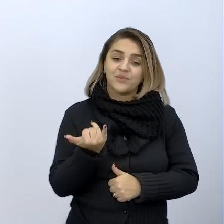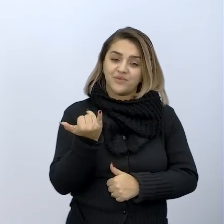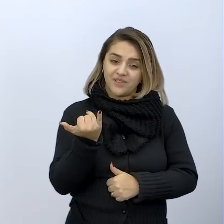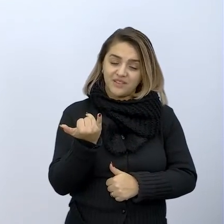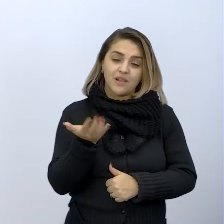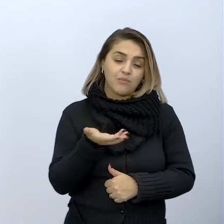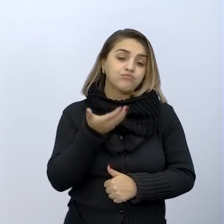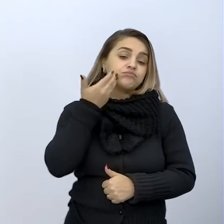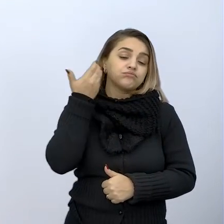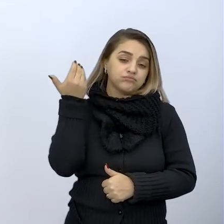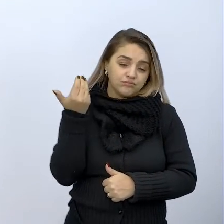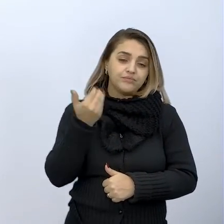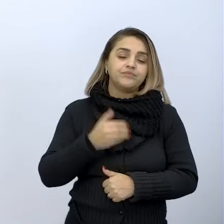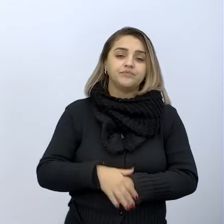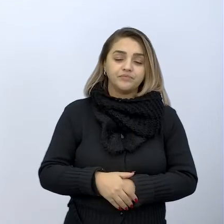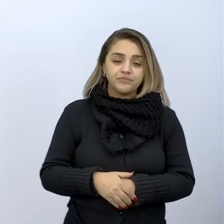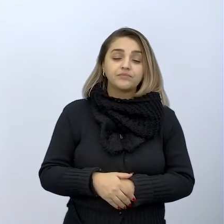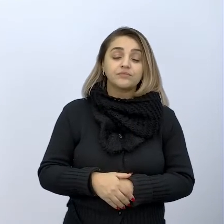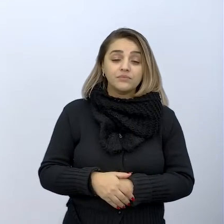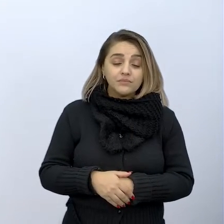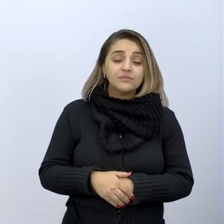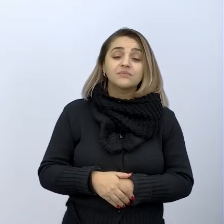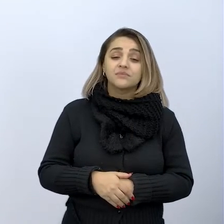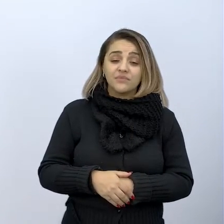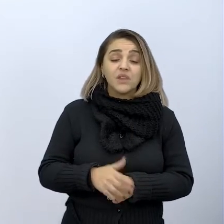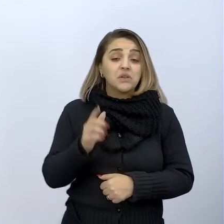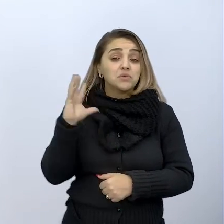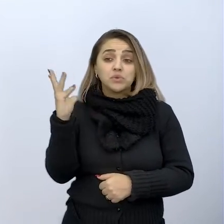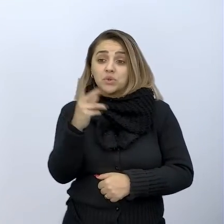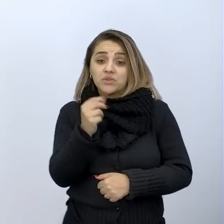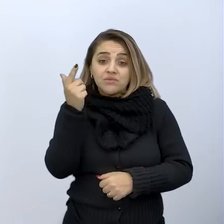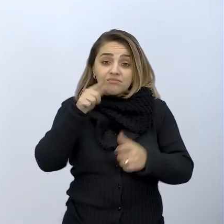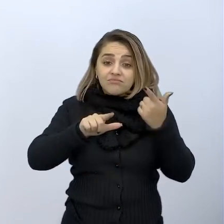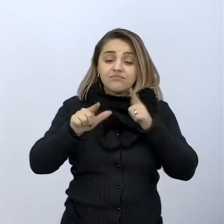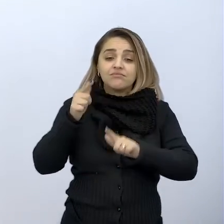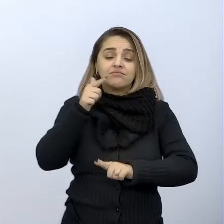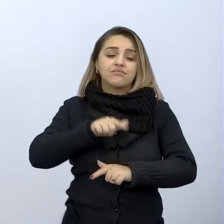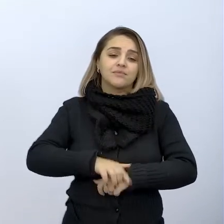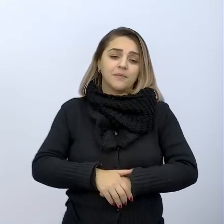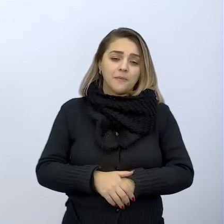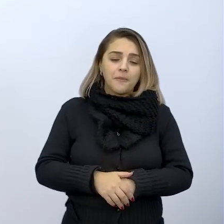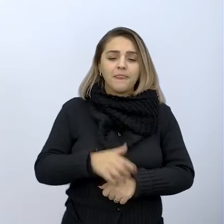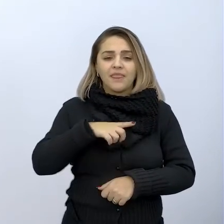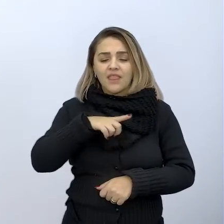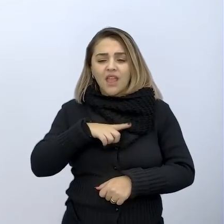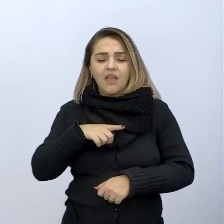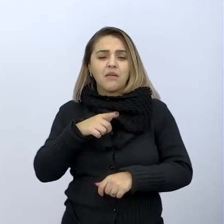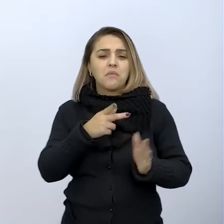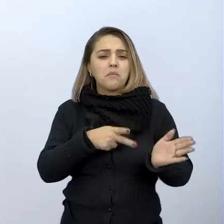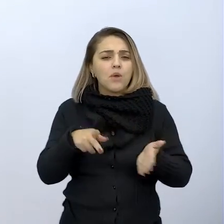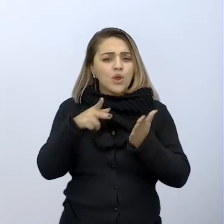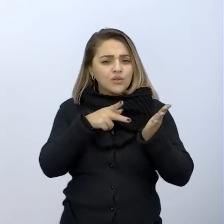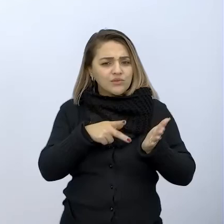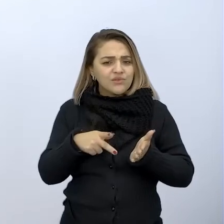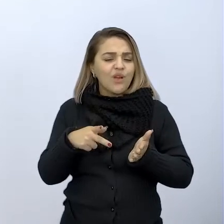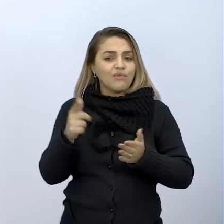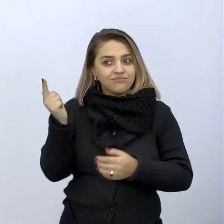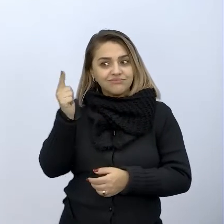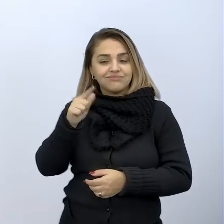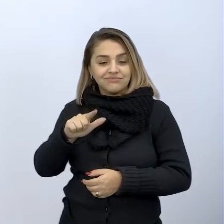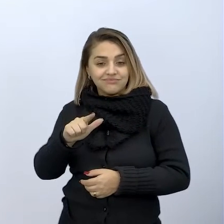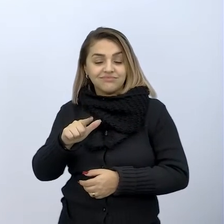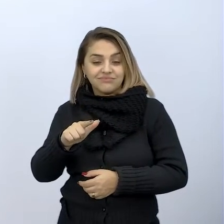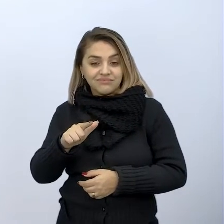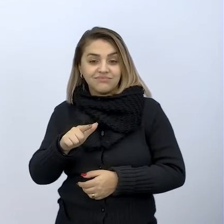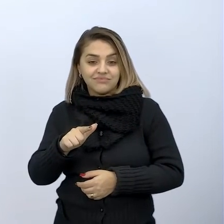É uma situação de ganha-ganha para todo mundo. Ganha o produtor, que ia perder aquilo porque